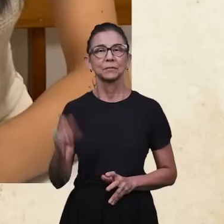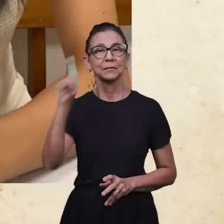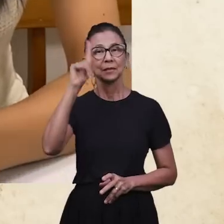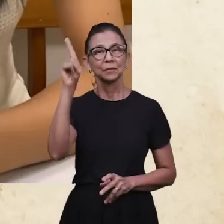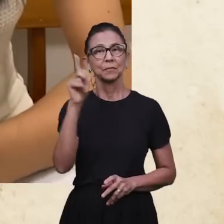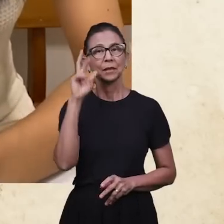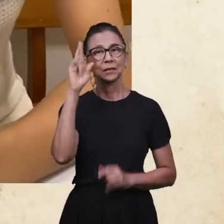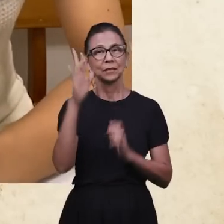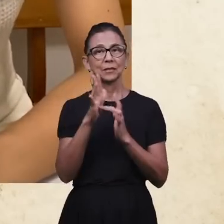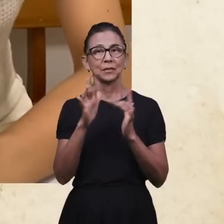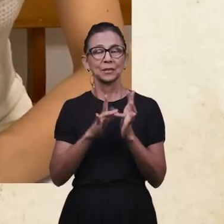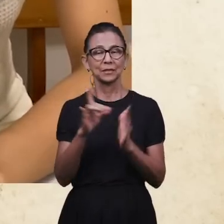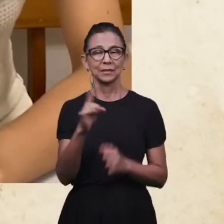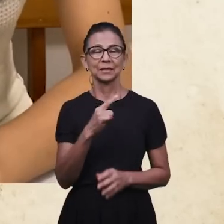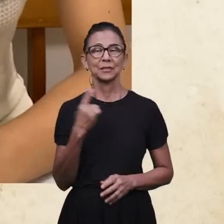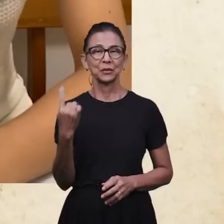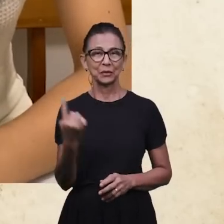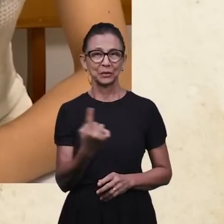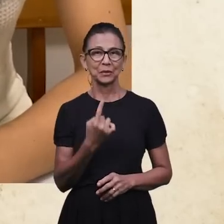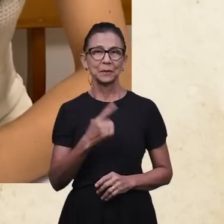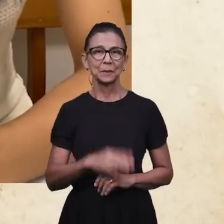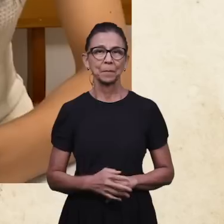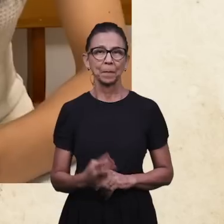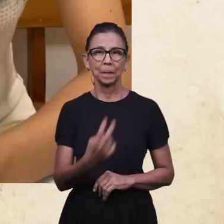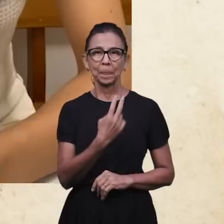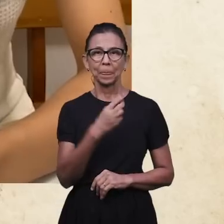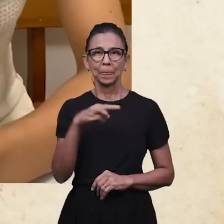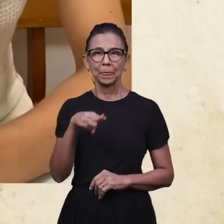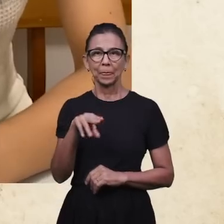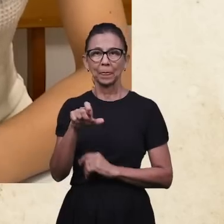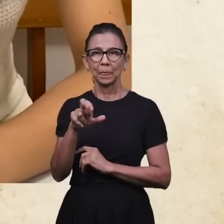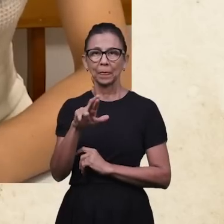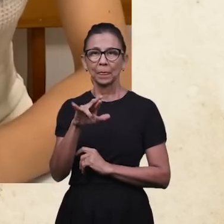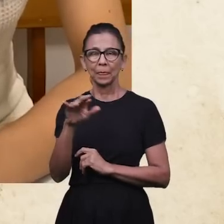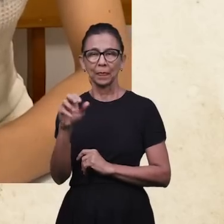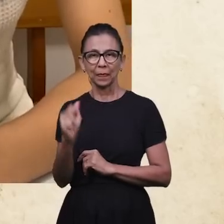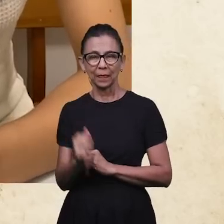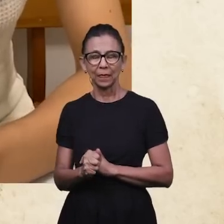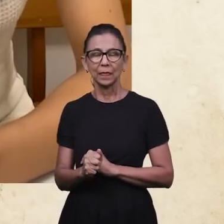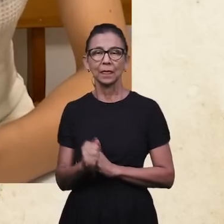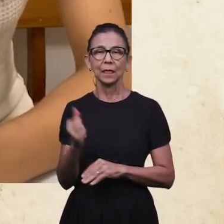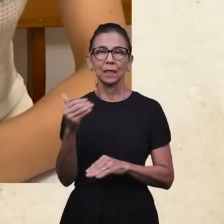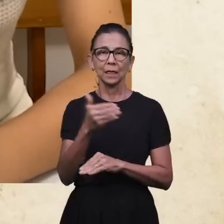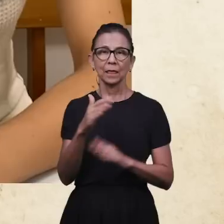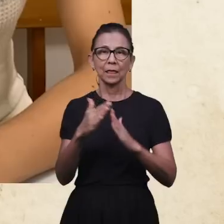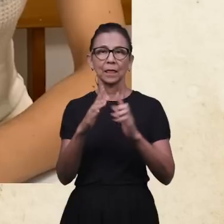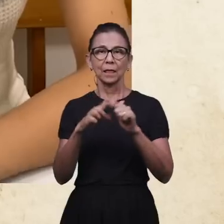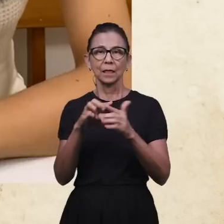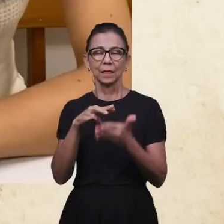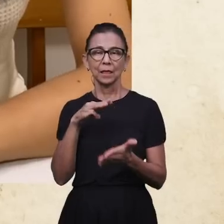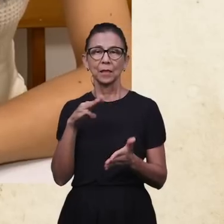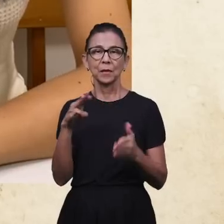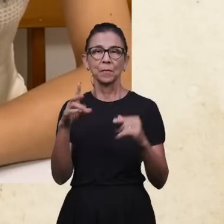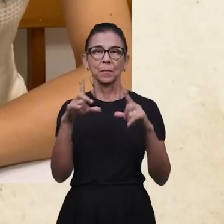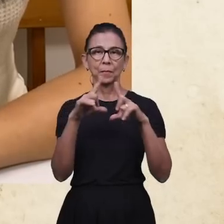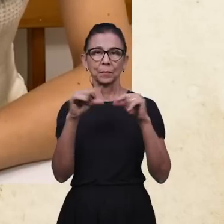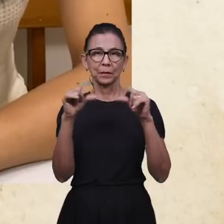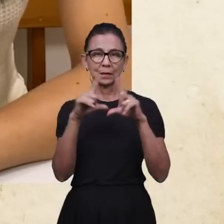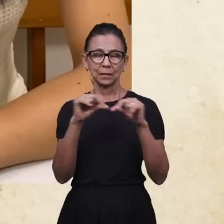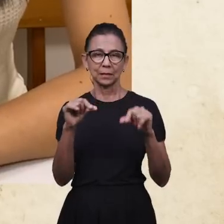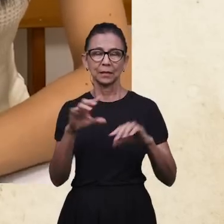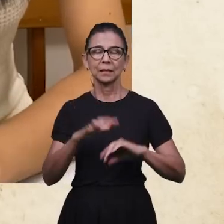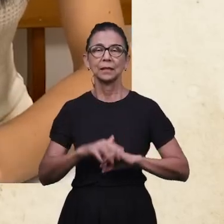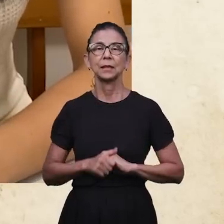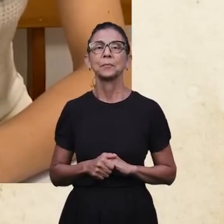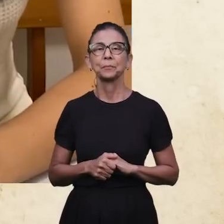A paz do Senhor Jesus, meus irmãos. Eu me chamo Maria Caroline, sou da Igreja de Brasília, Águas Claras,